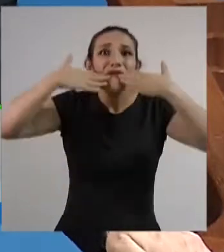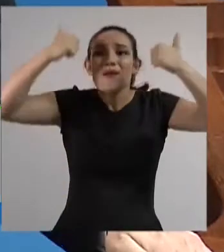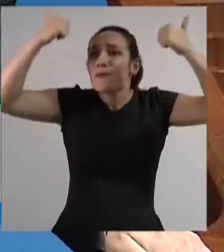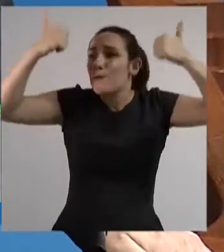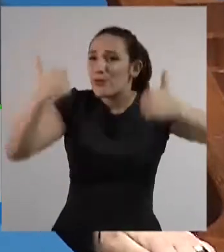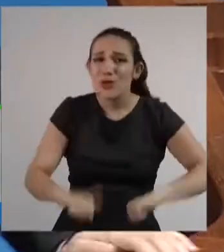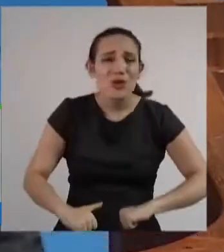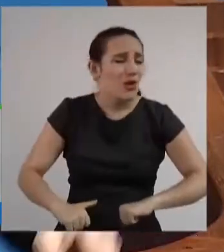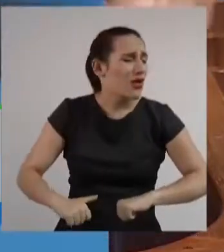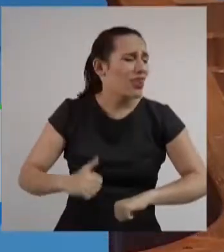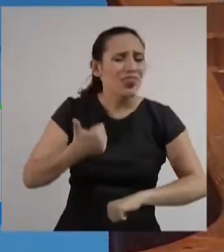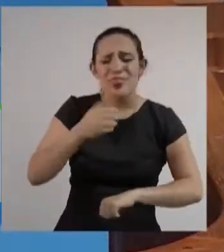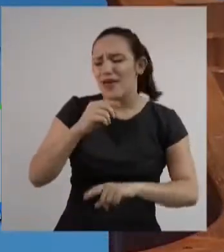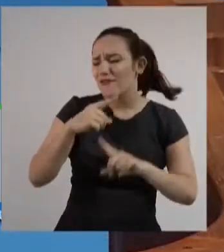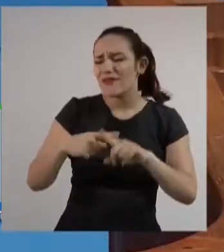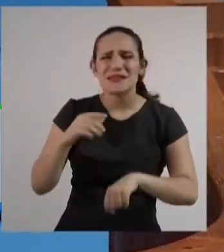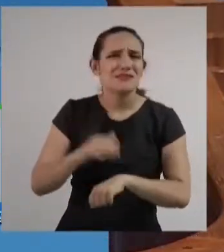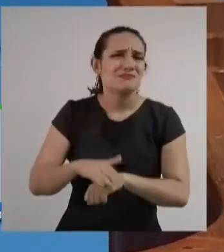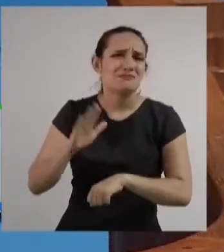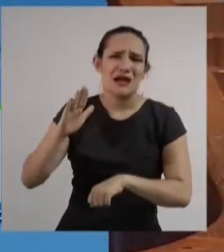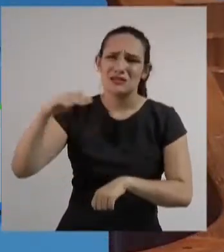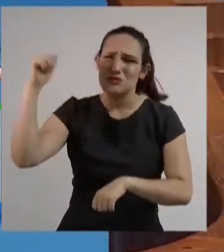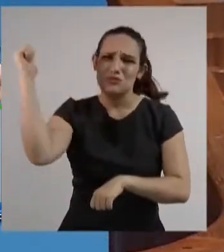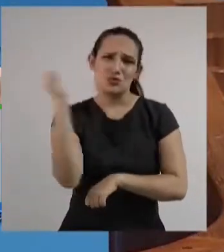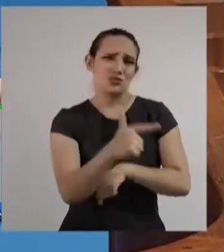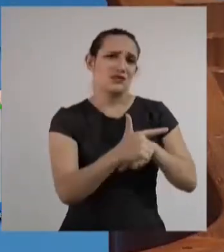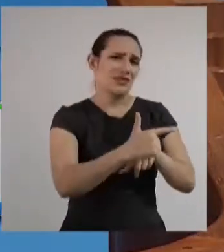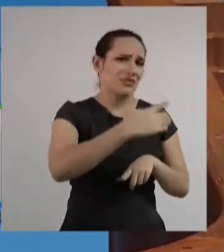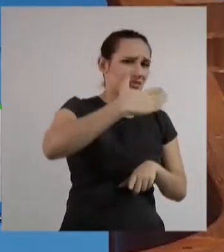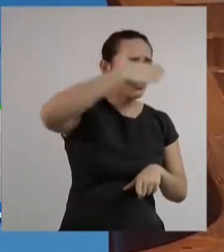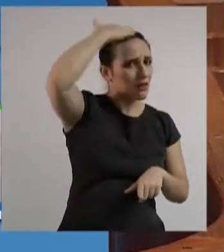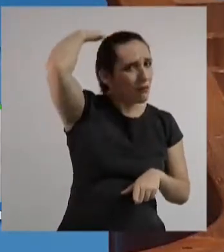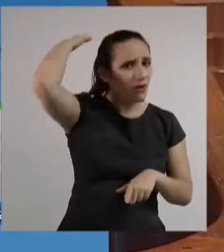que a proposta anunciada pelo Temer.